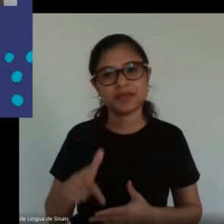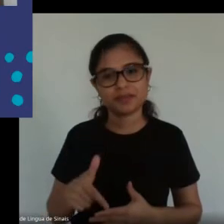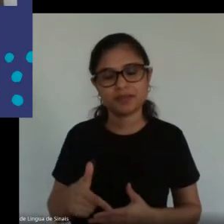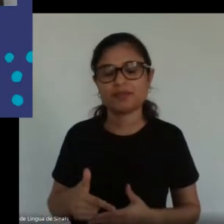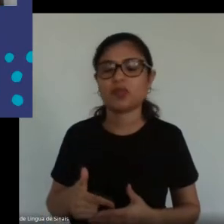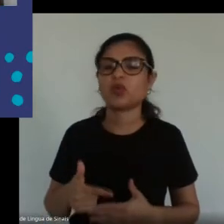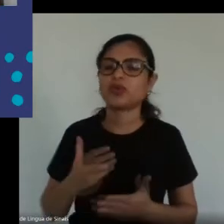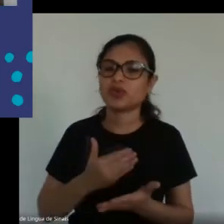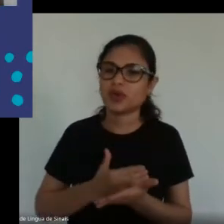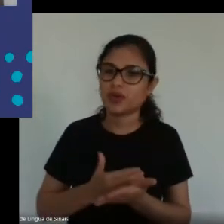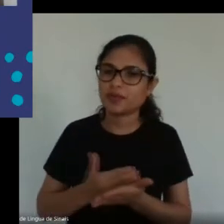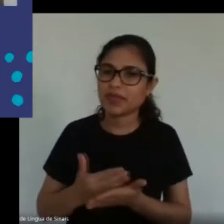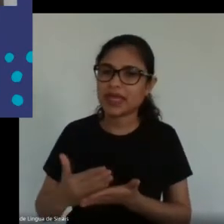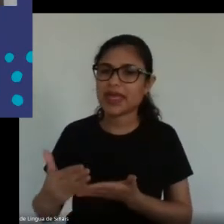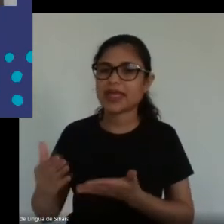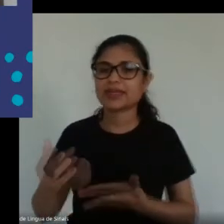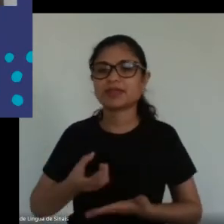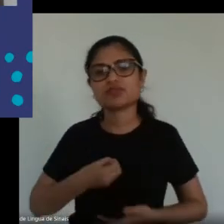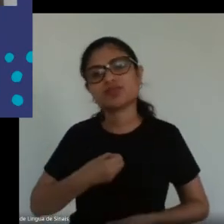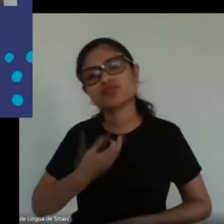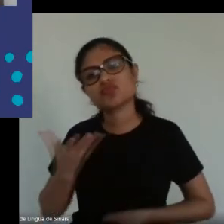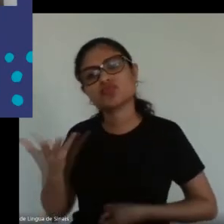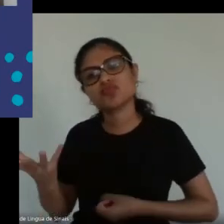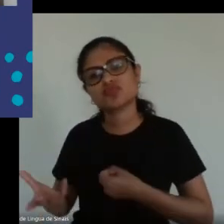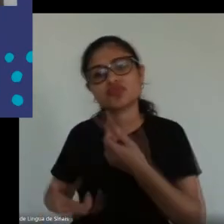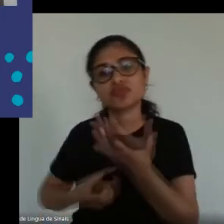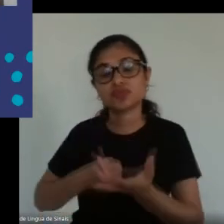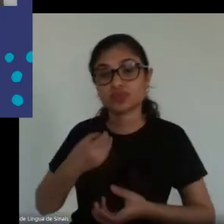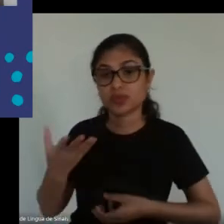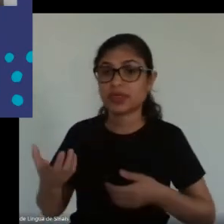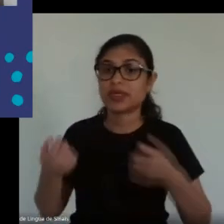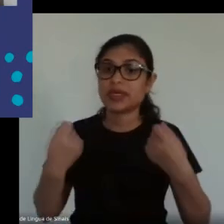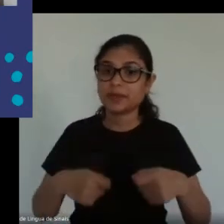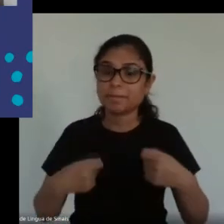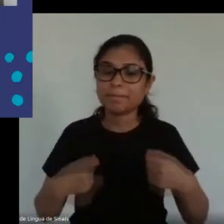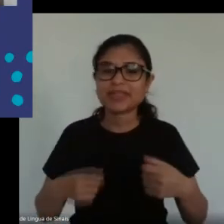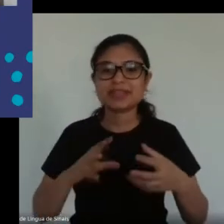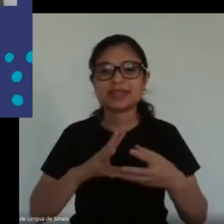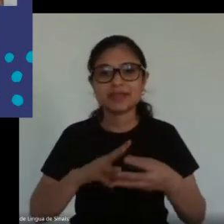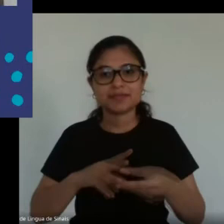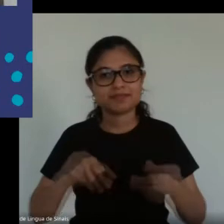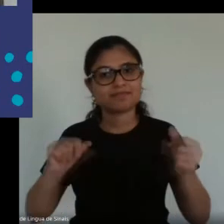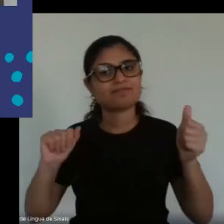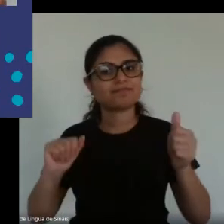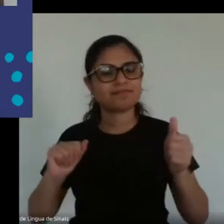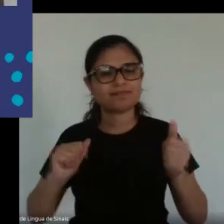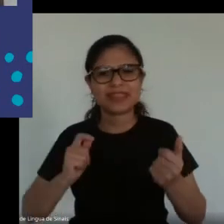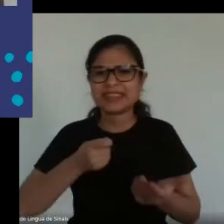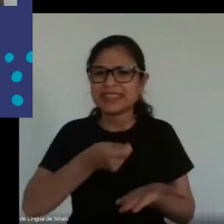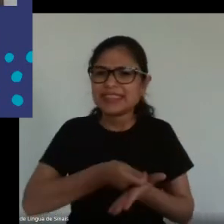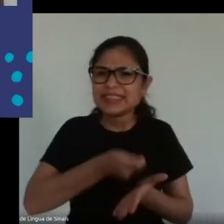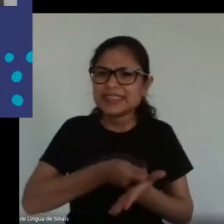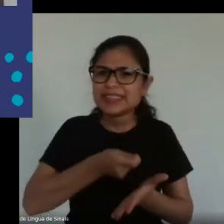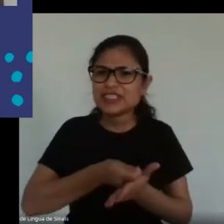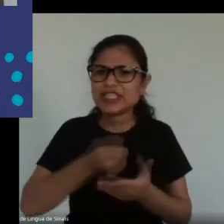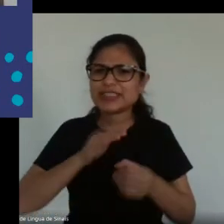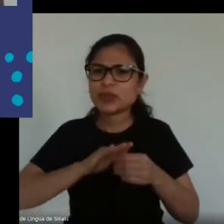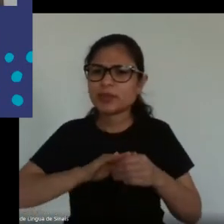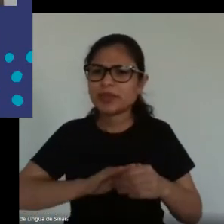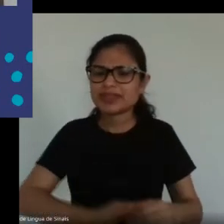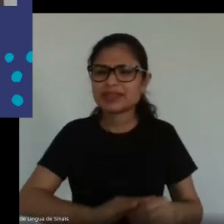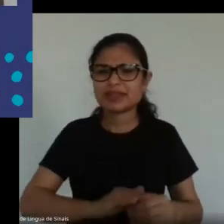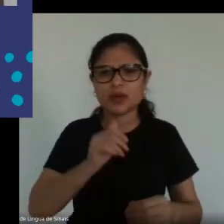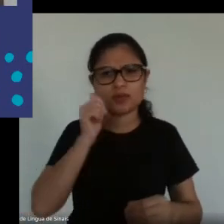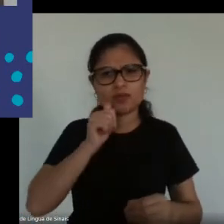começar. E aí a gente tem que desconstruir essa exigência, essa opressão que a gente